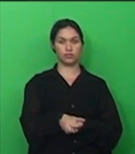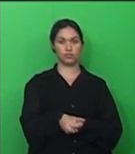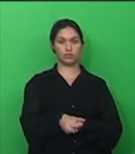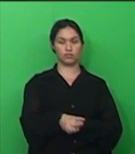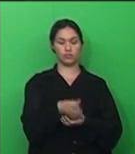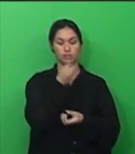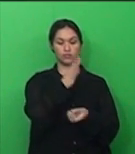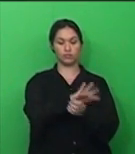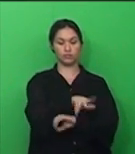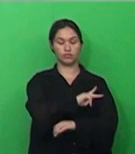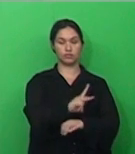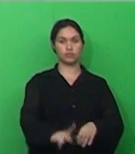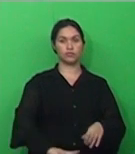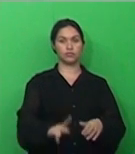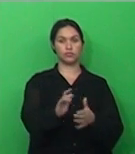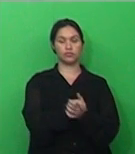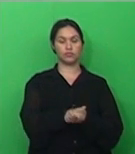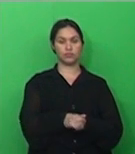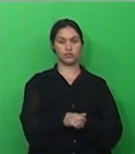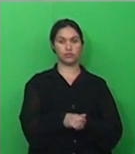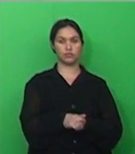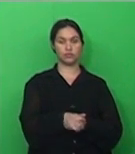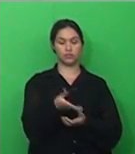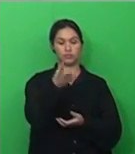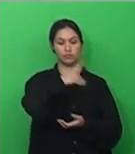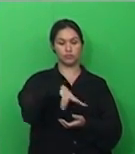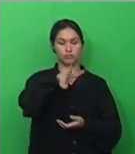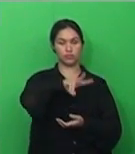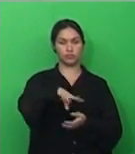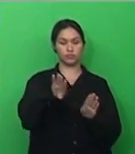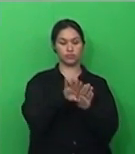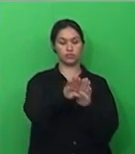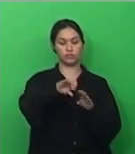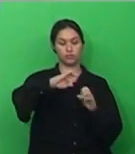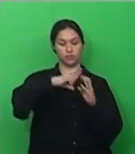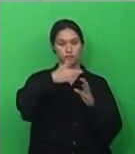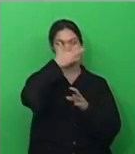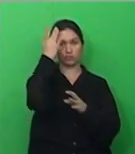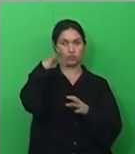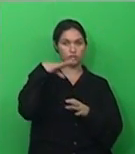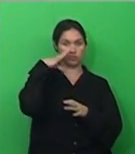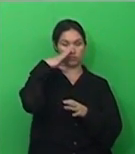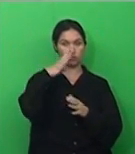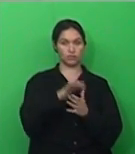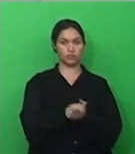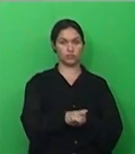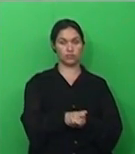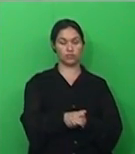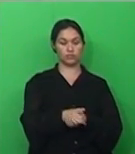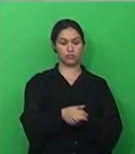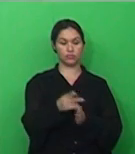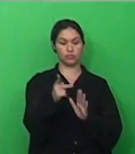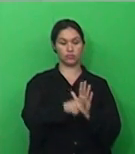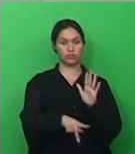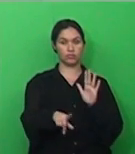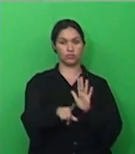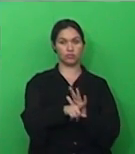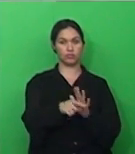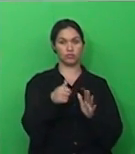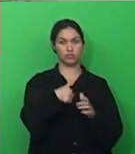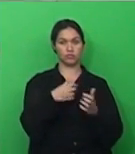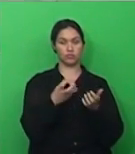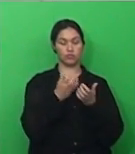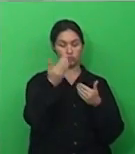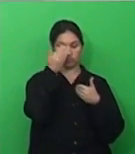Boa noite, senhor presidente, uma vez mais, demais colegas da casa e a todos que nos assistem. Com relação a esse projeto, senhor presidente, primeiro queria